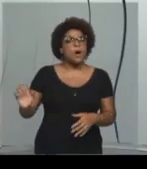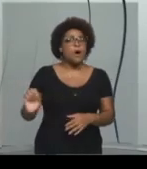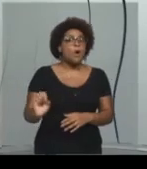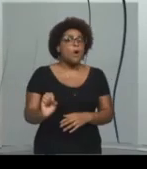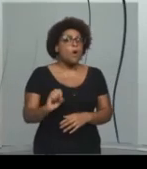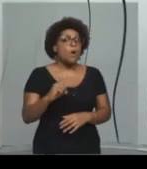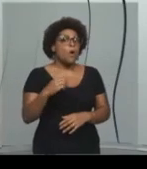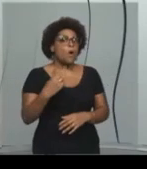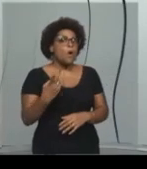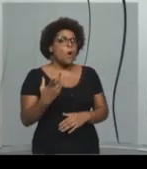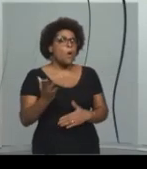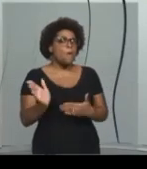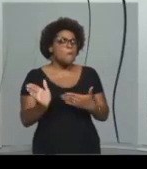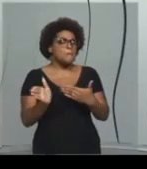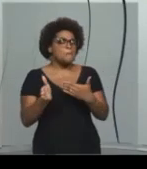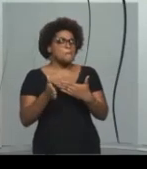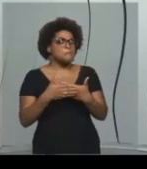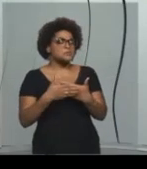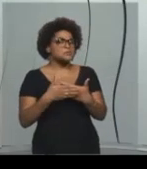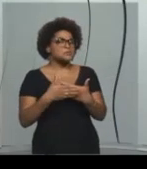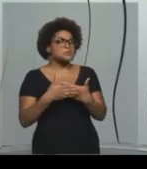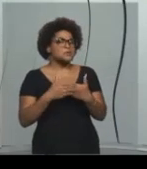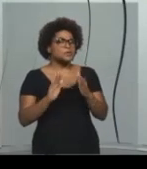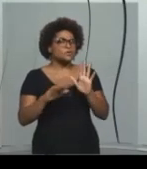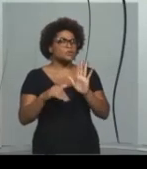pura pegadinha, né, gente?